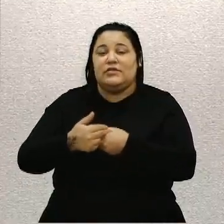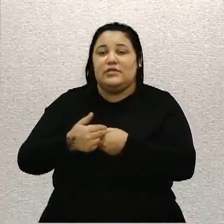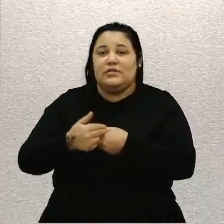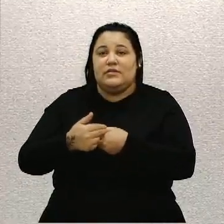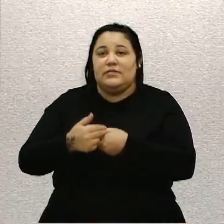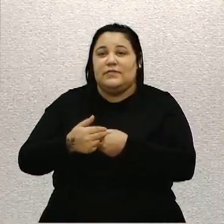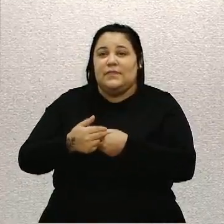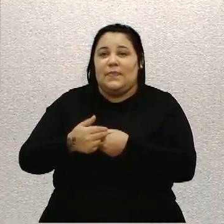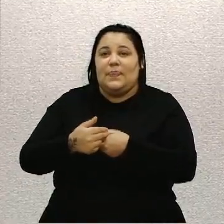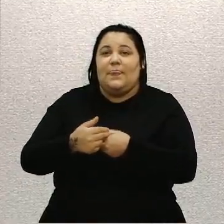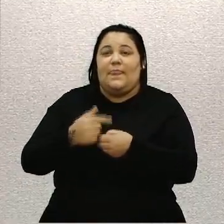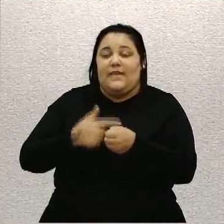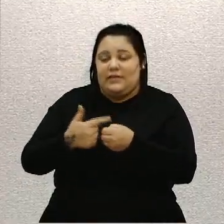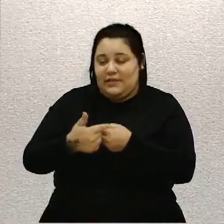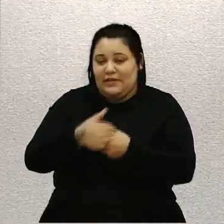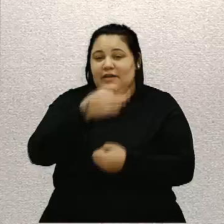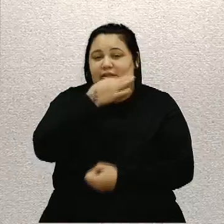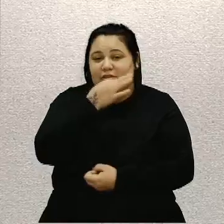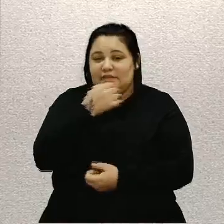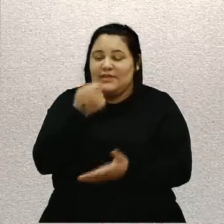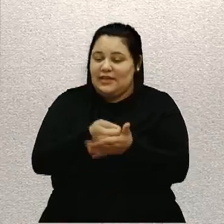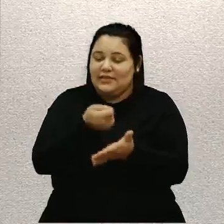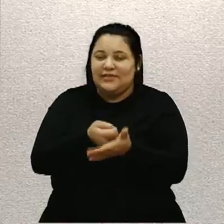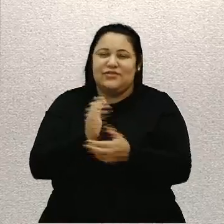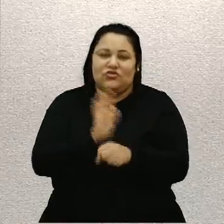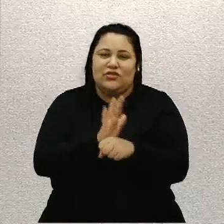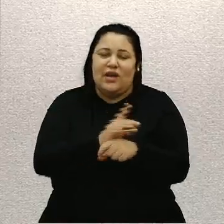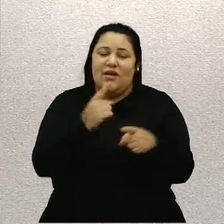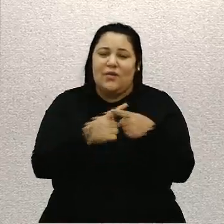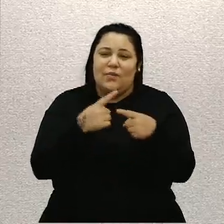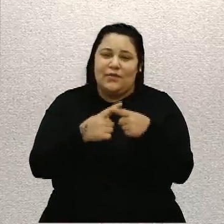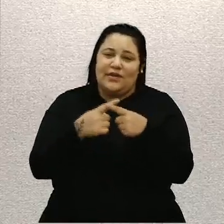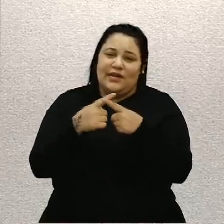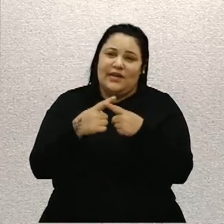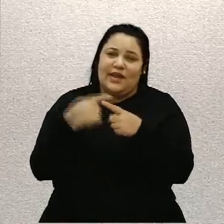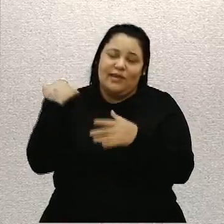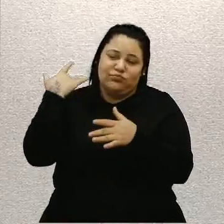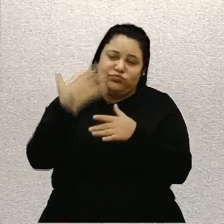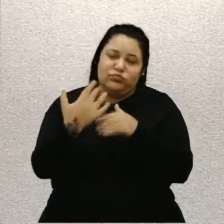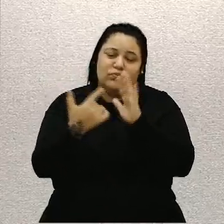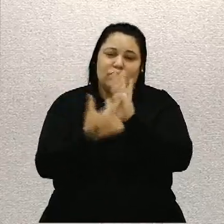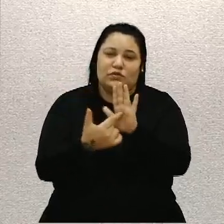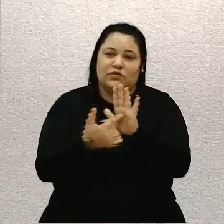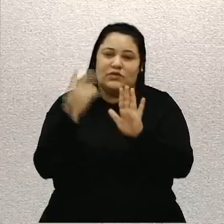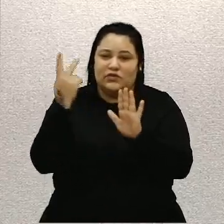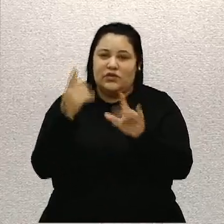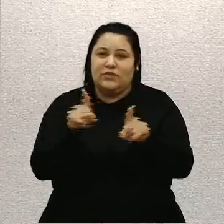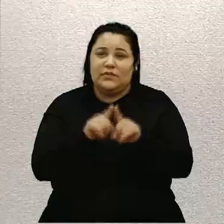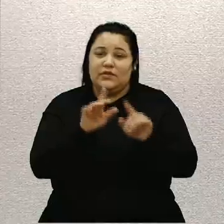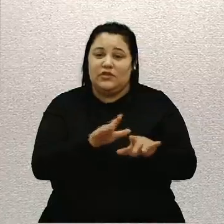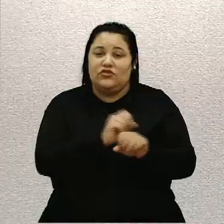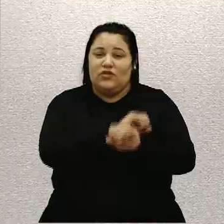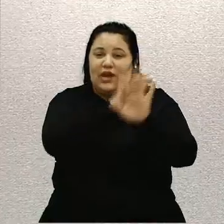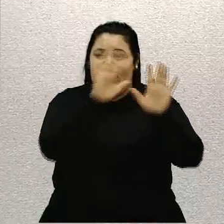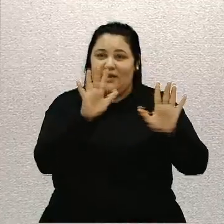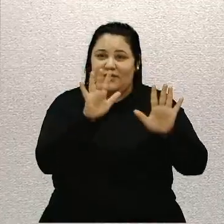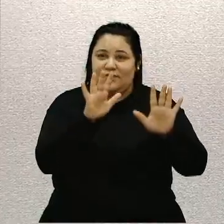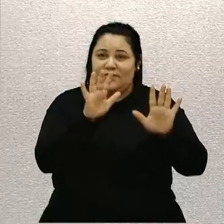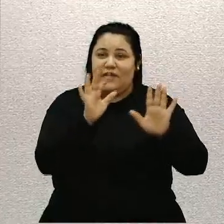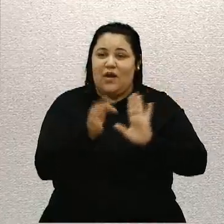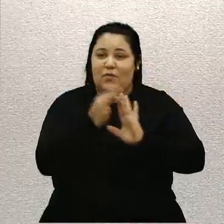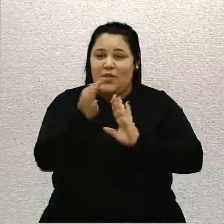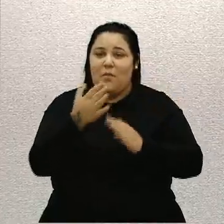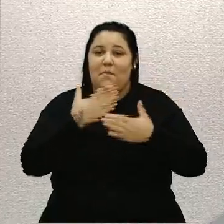forma possível, porque a cultura traz a história também do nosso município. Então, deixo bem claro aqui o posicionamento